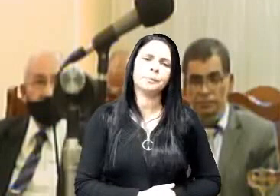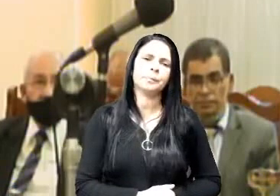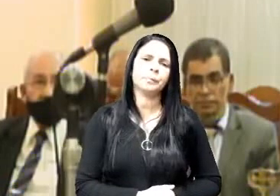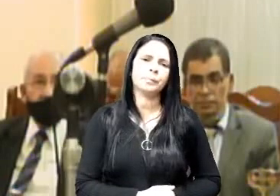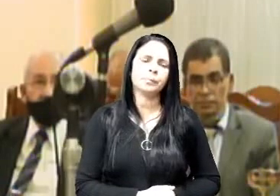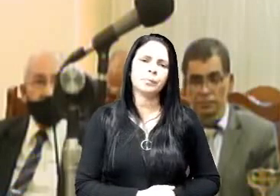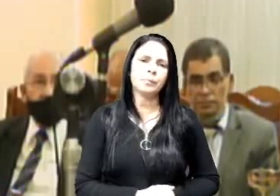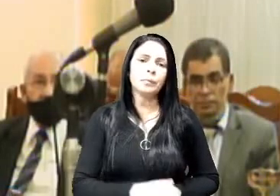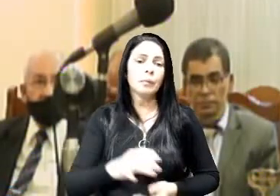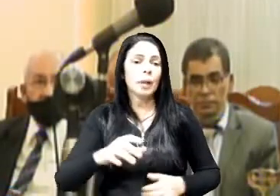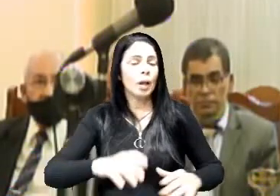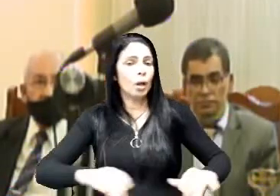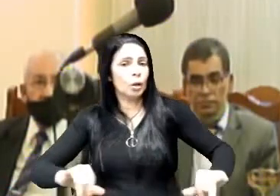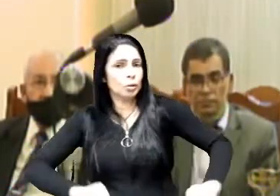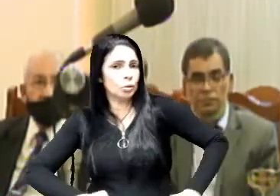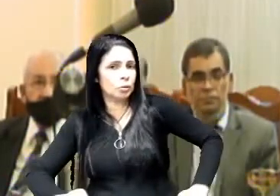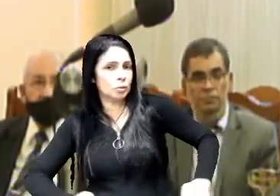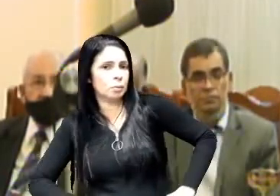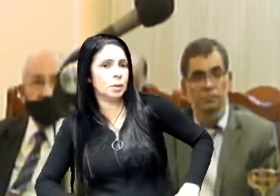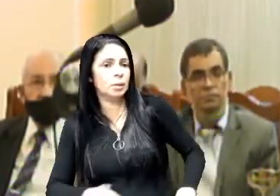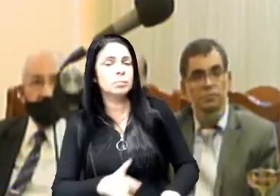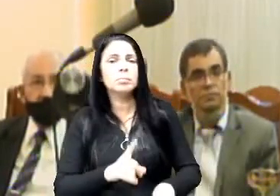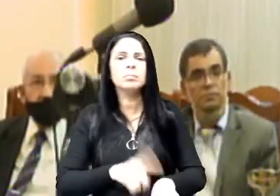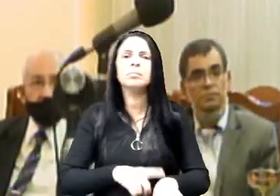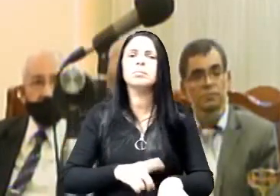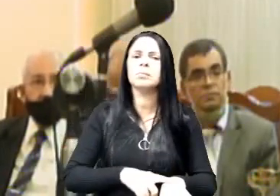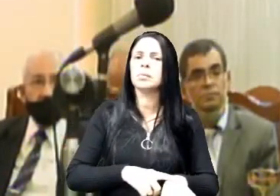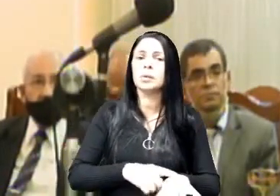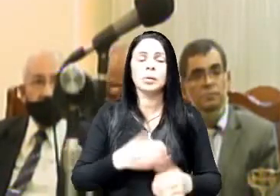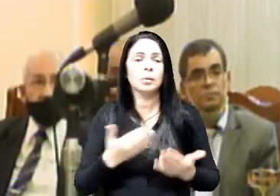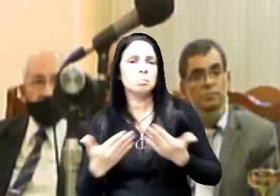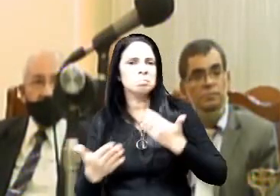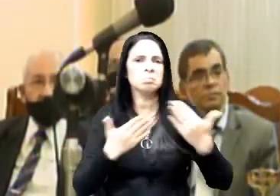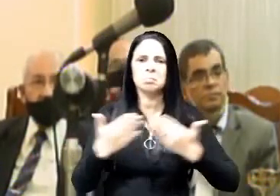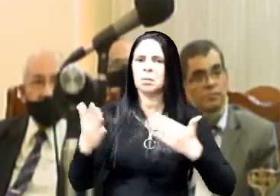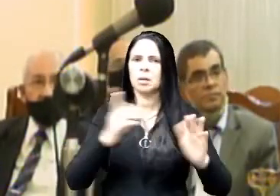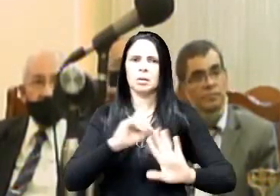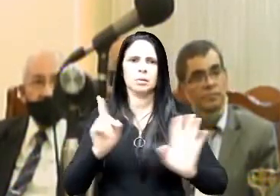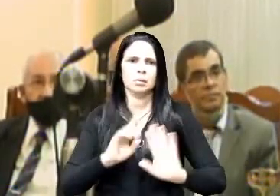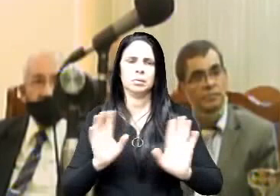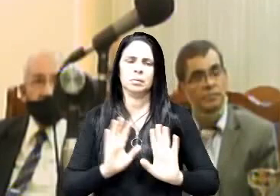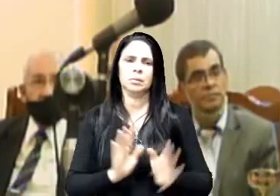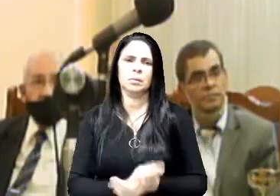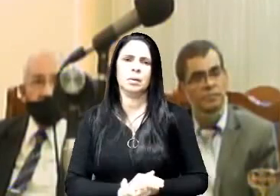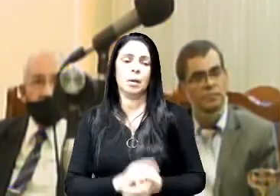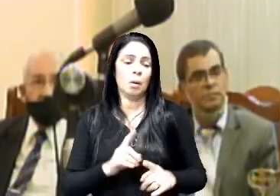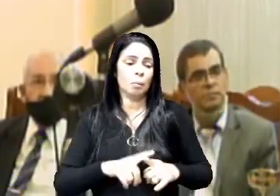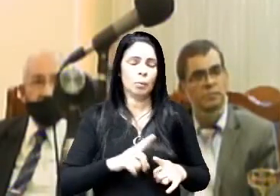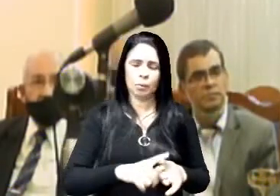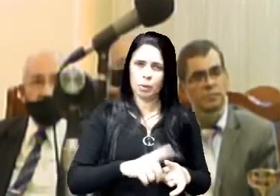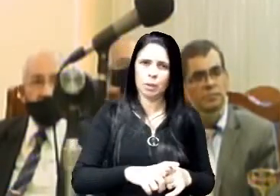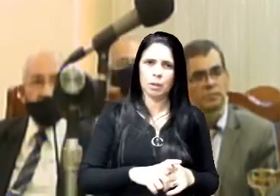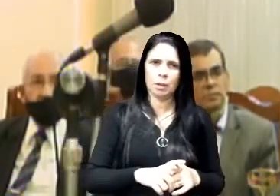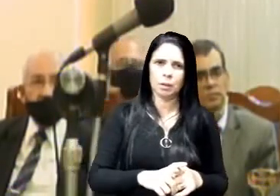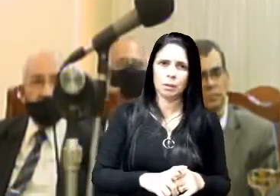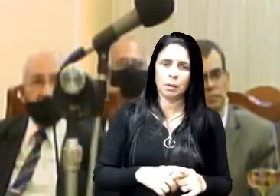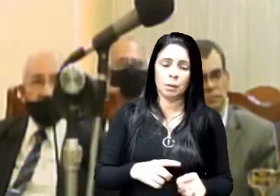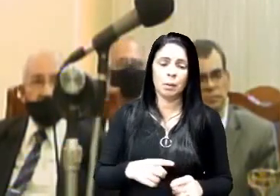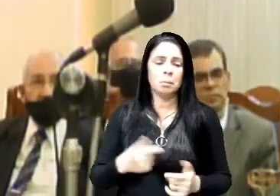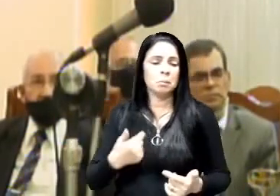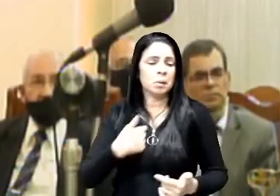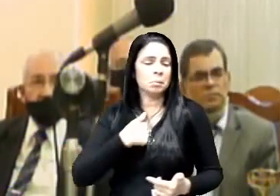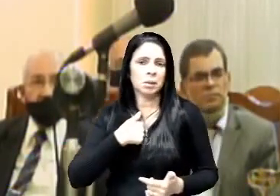são para comparar. Leiam lá comigo. Por quê? Não liga forte. Por quê? Para